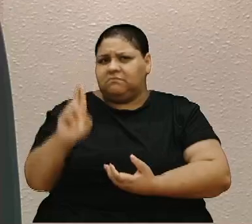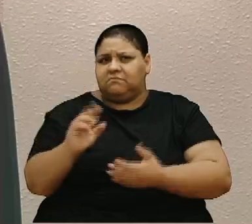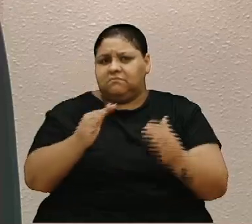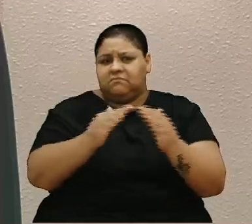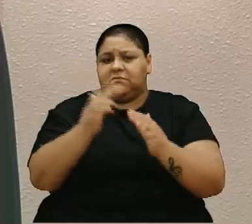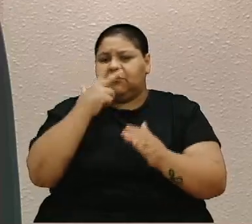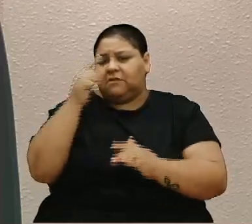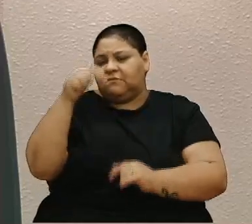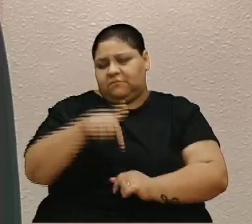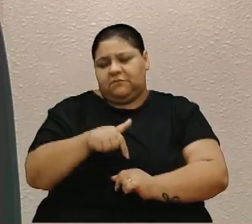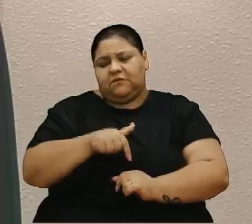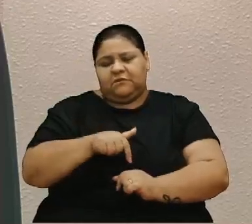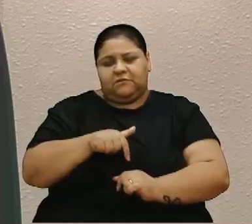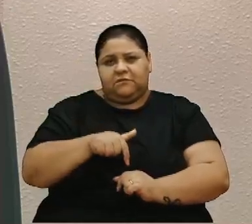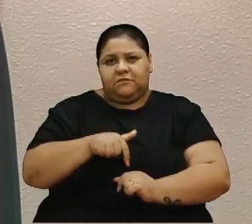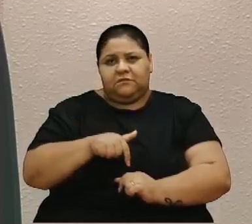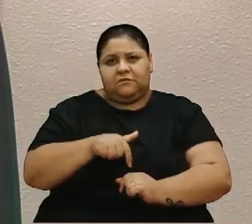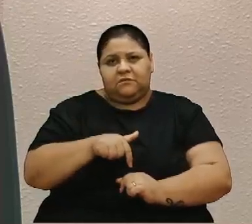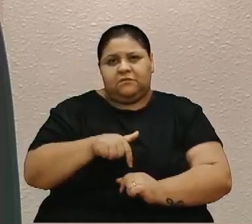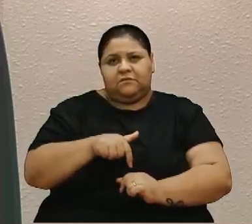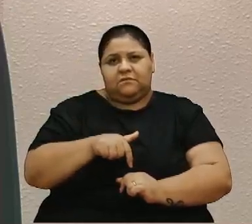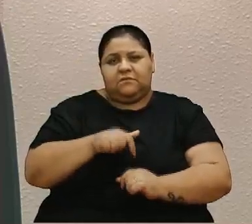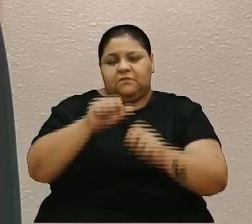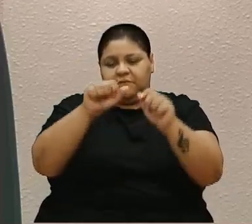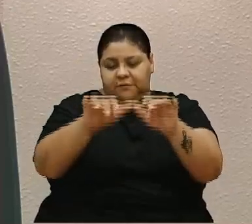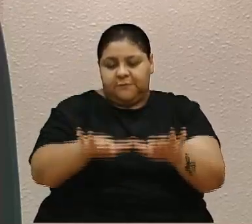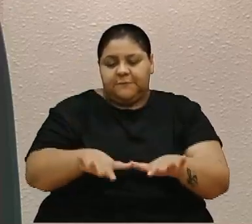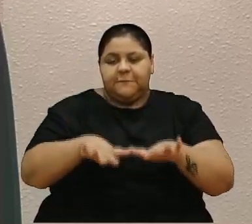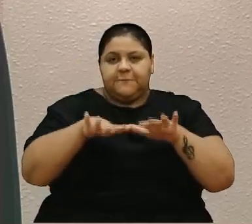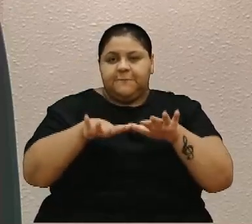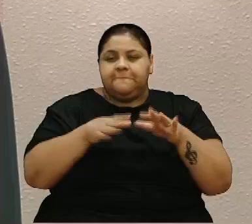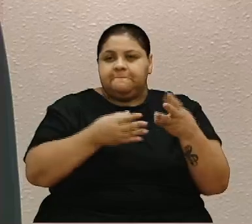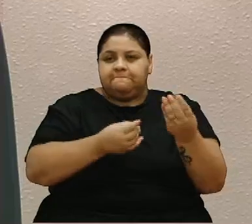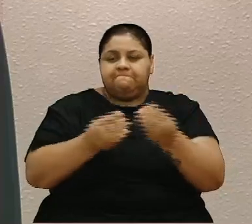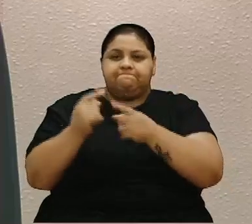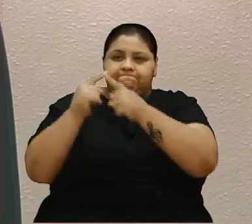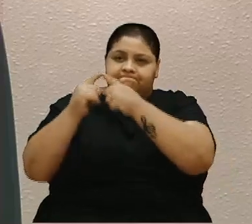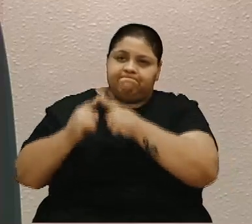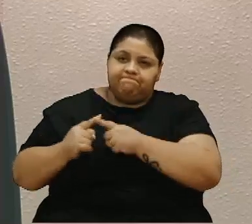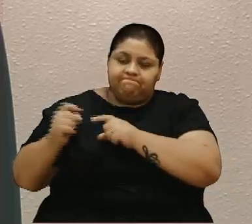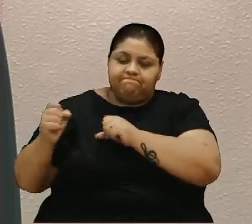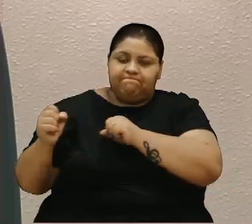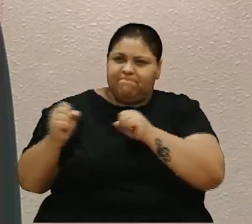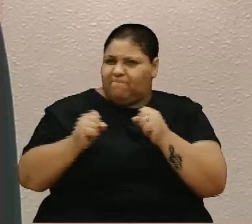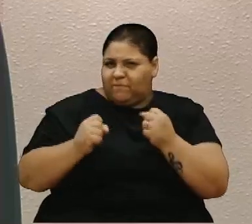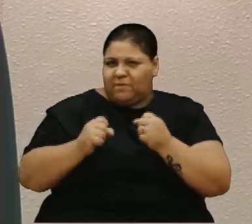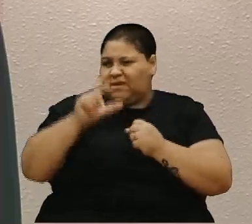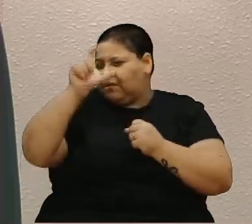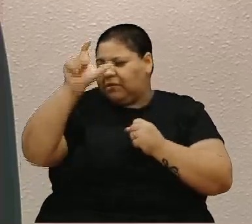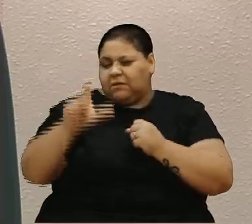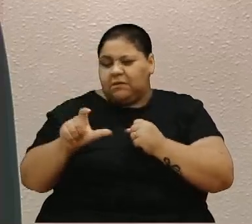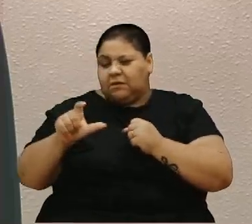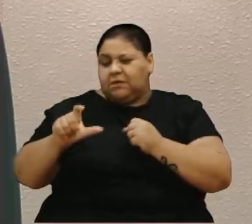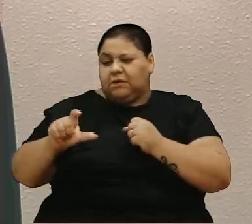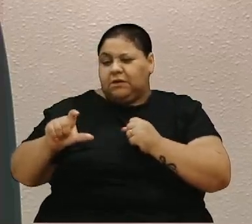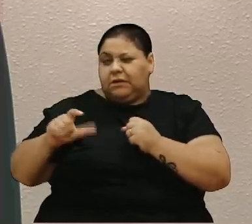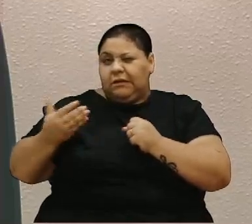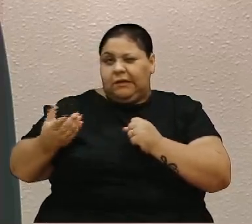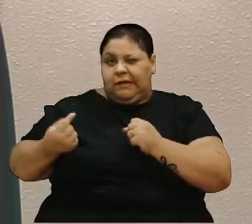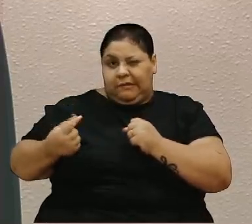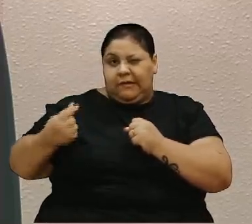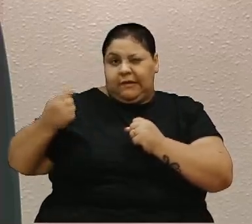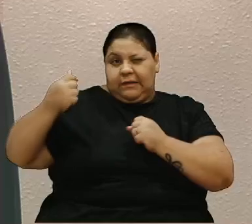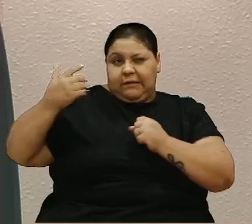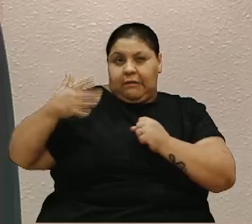como essa, que é, né, o parlamento, que muitas vezes os poderosos, né, as pessoas ricas,